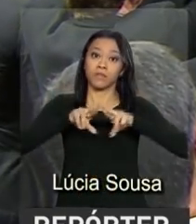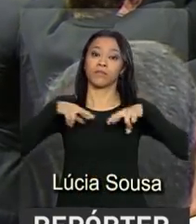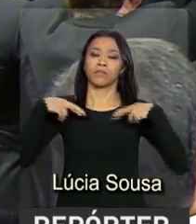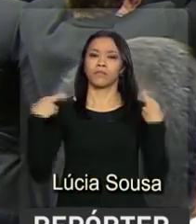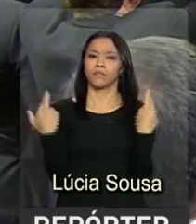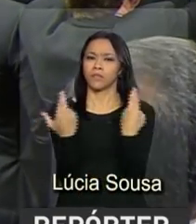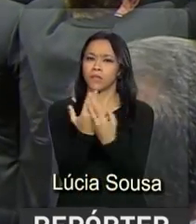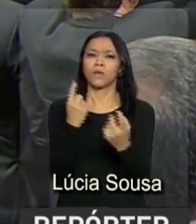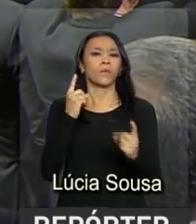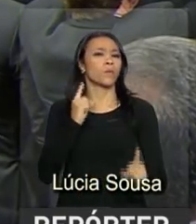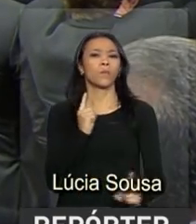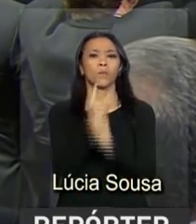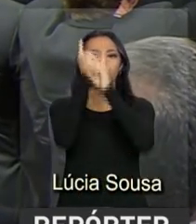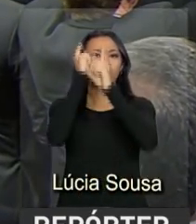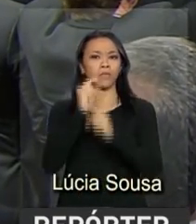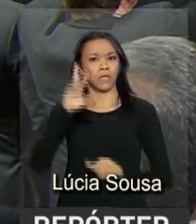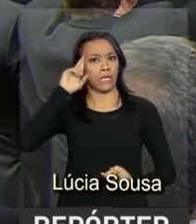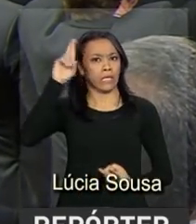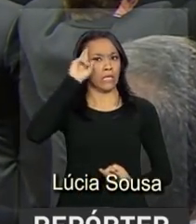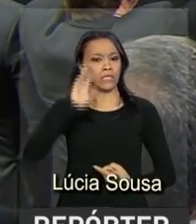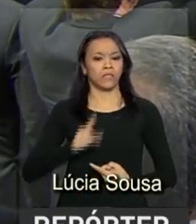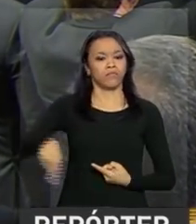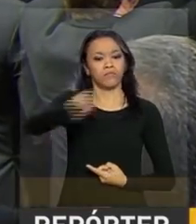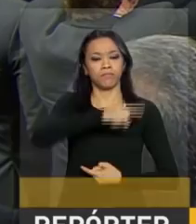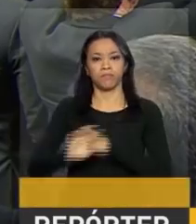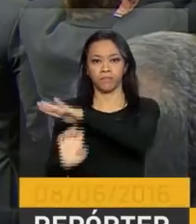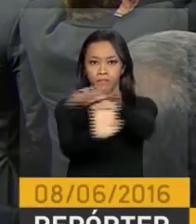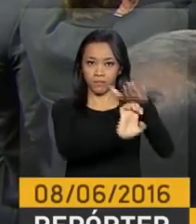líderes empresariais vamos